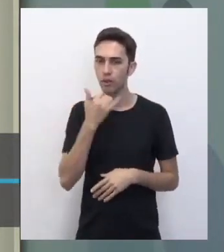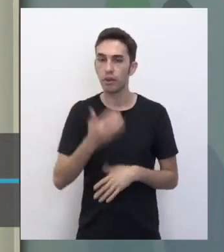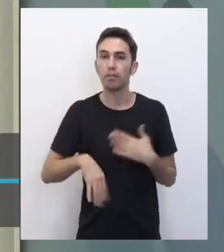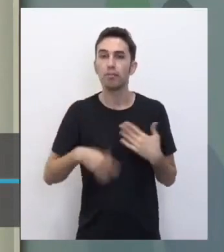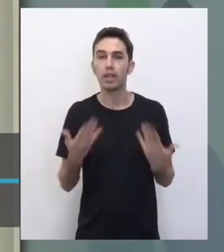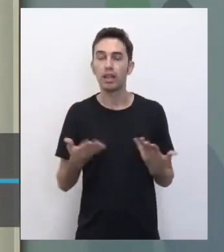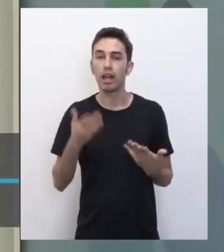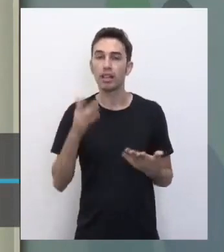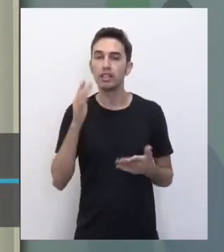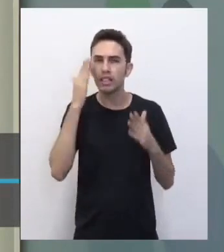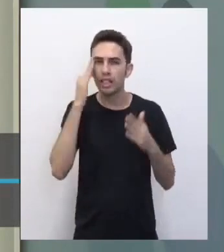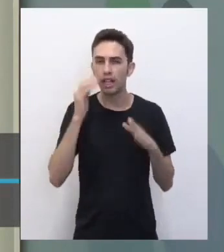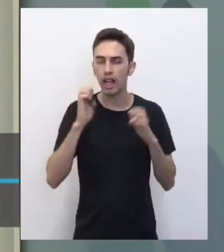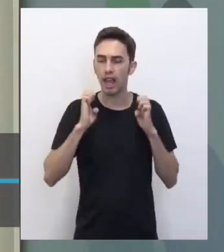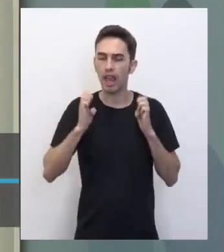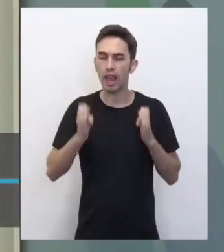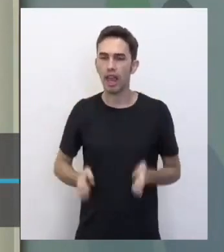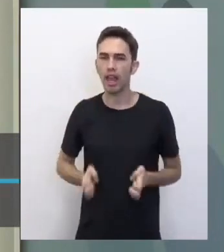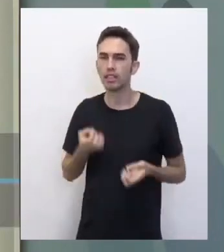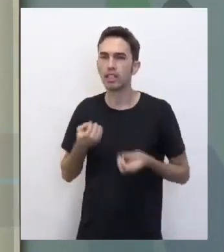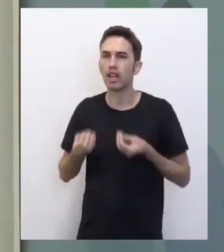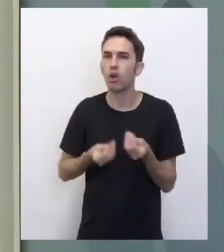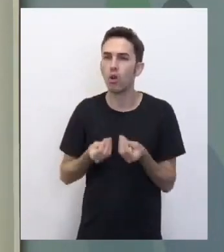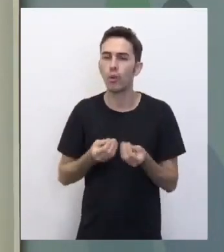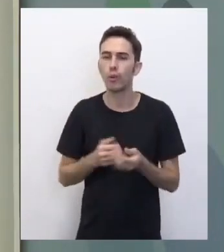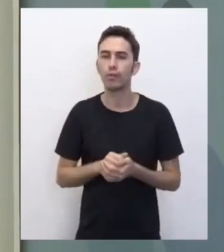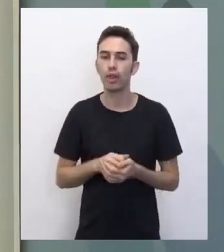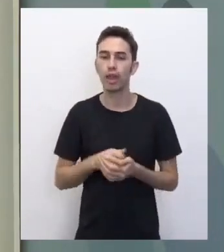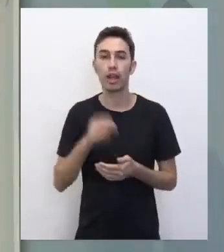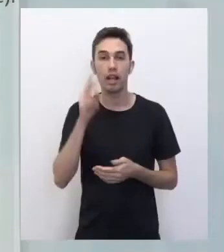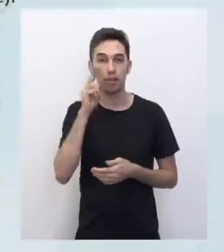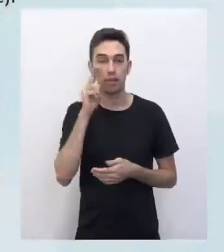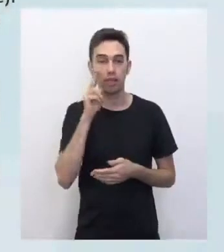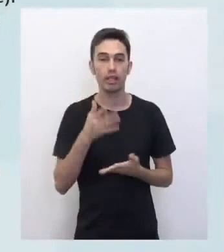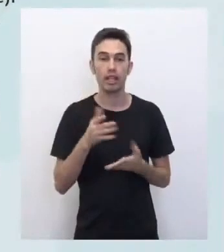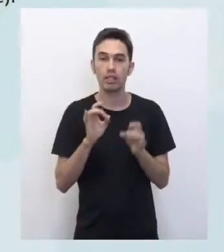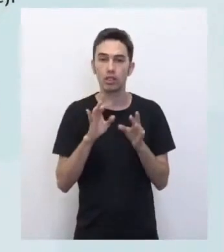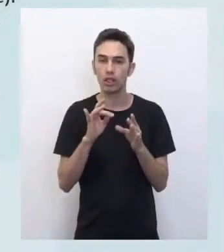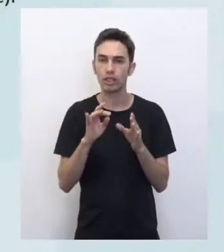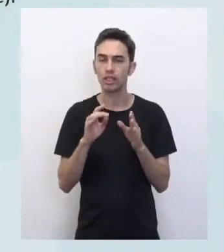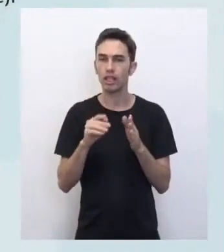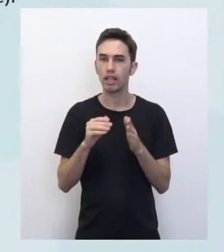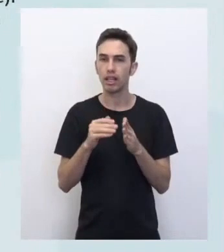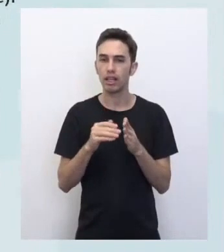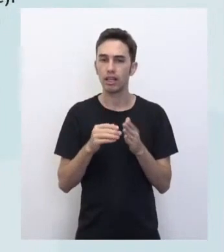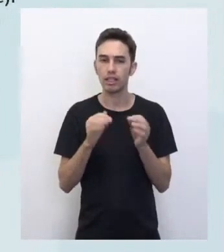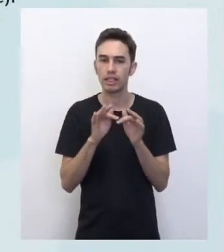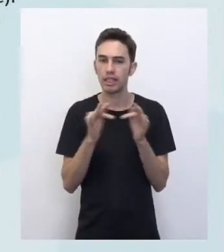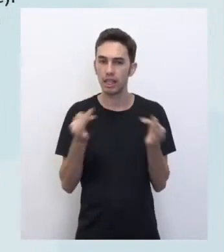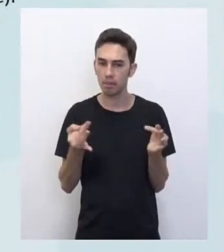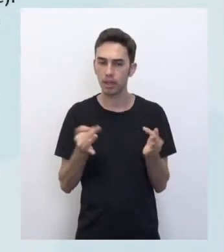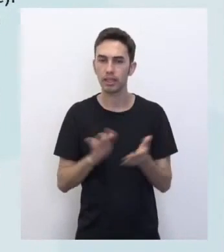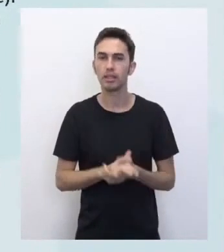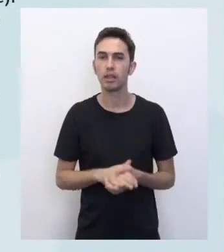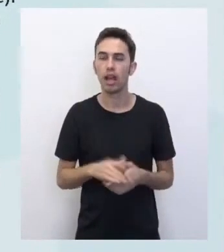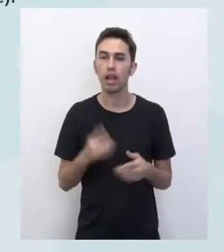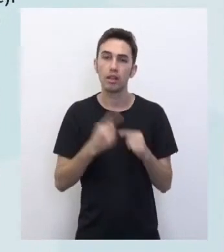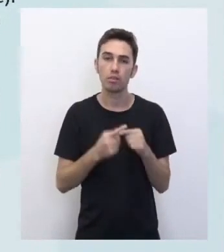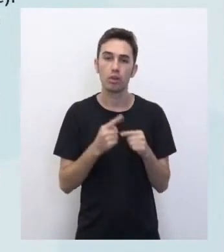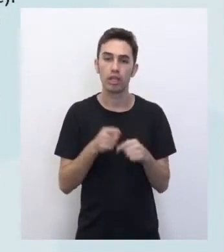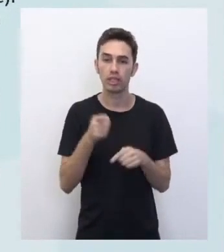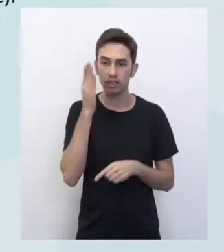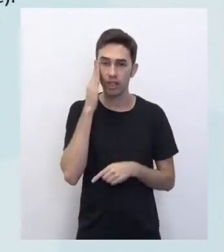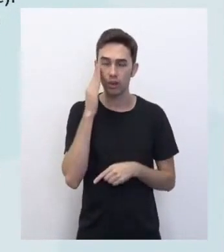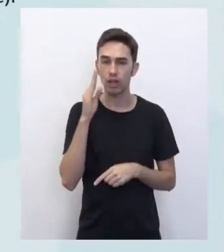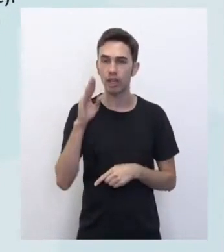essa palavra ética, aqui, volto a dizer, numa visão preliminar, de 2 maneiras, né? Até porque quem conhece um pouco de